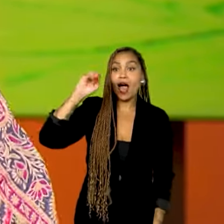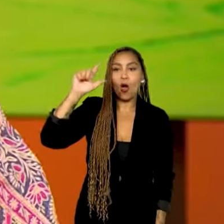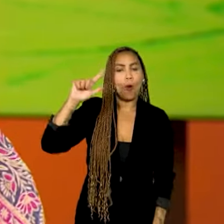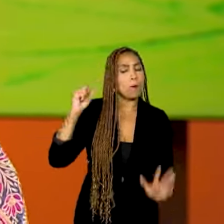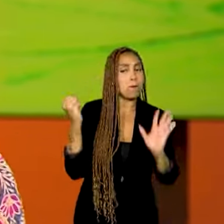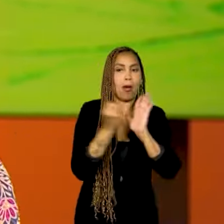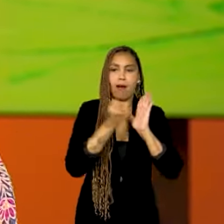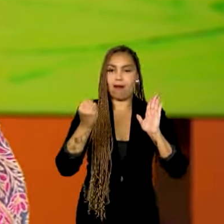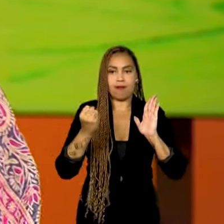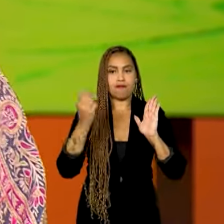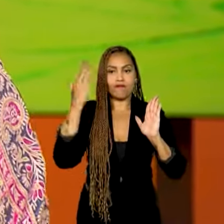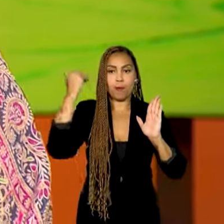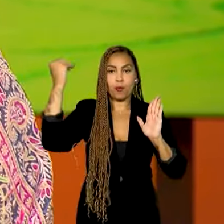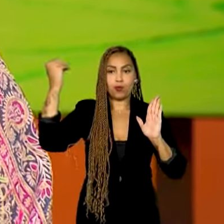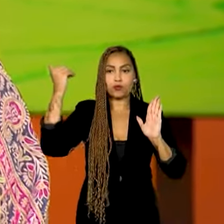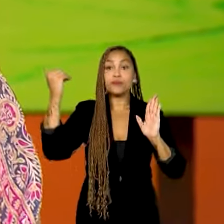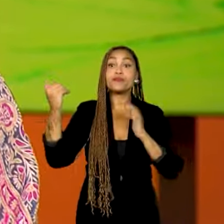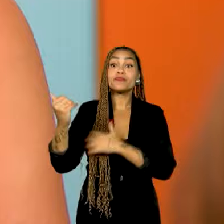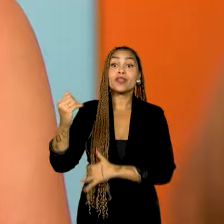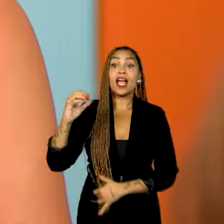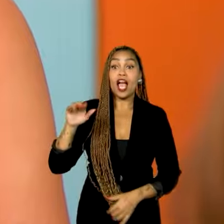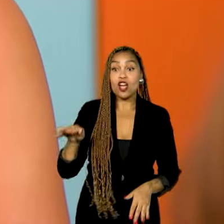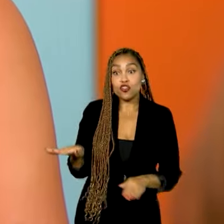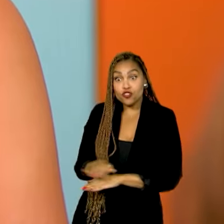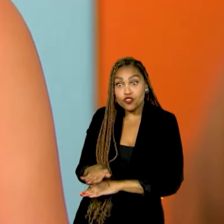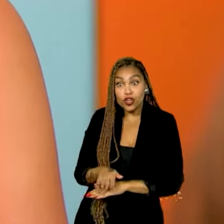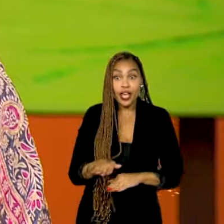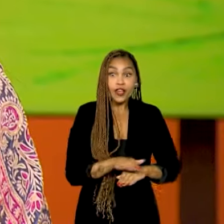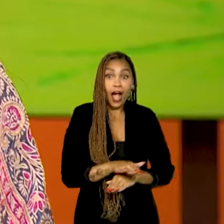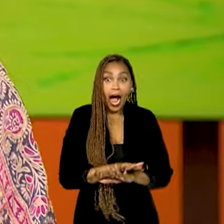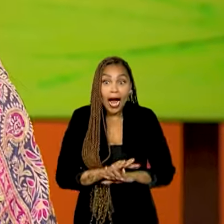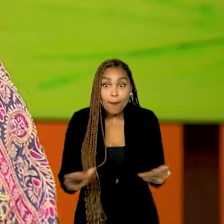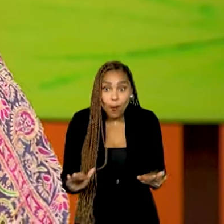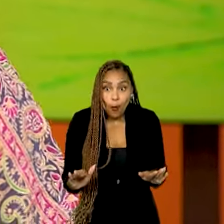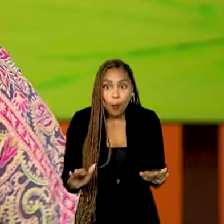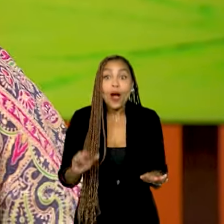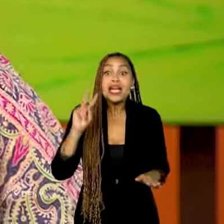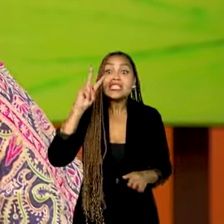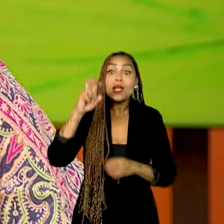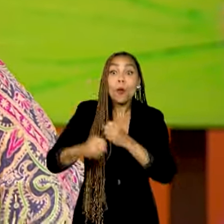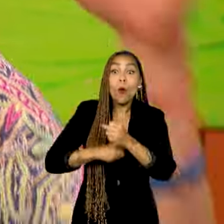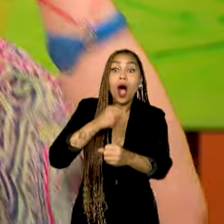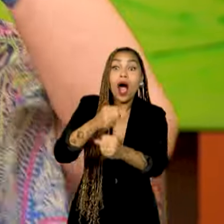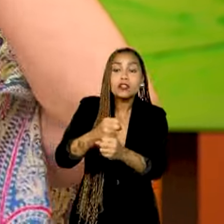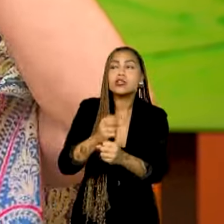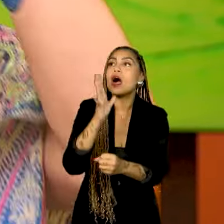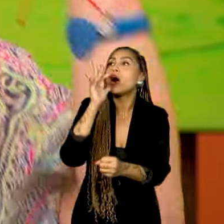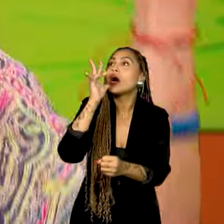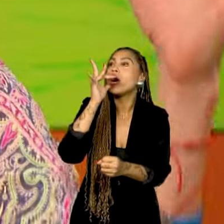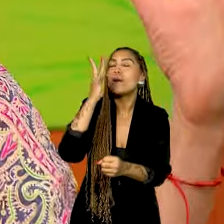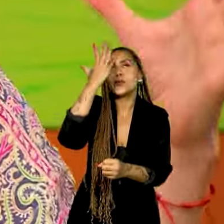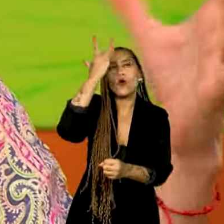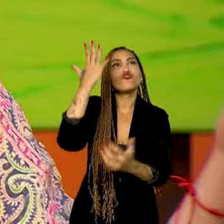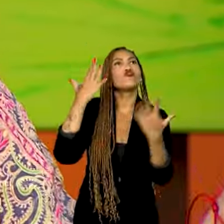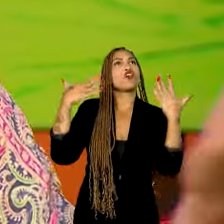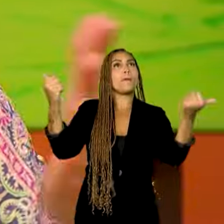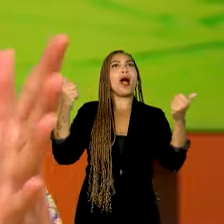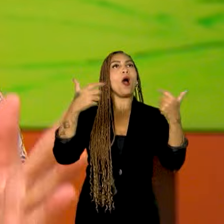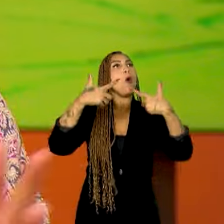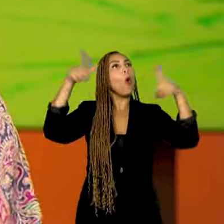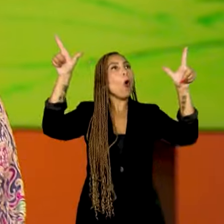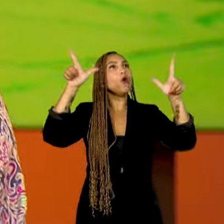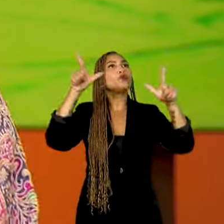é que depois das Chiquititas, eu fiquei uns 5 anos. Pra alguém me chamar pra alguma coisa. É, porque foi muito marcado, poxa, claro, claro. É. A Carol